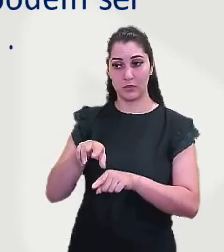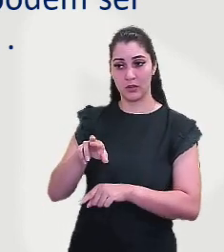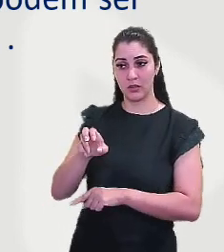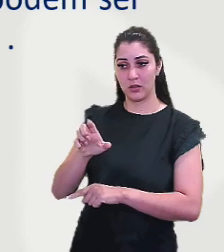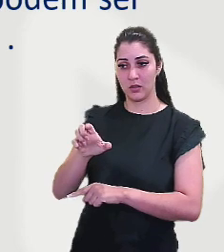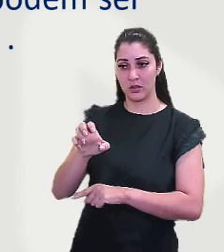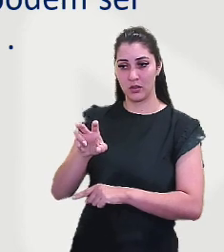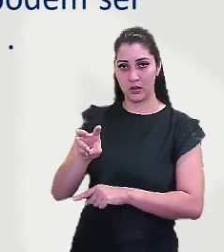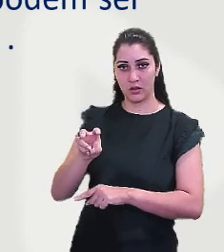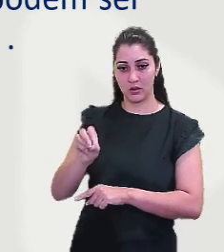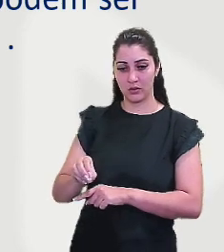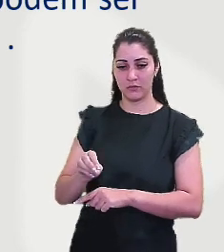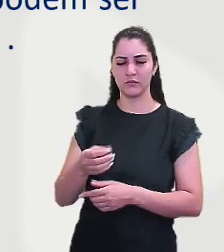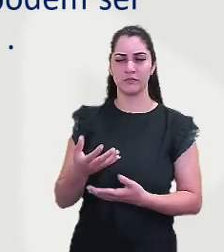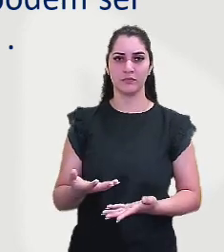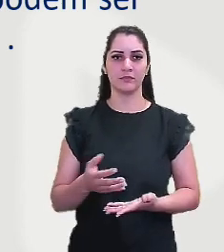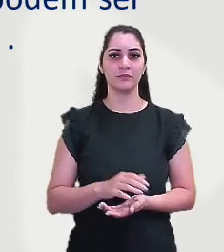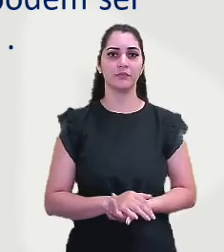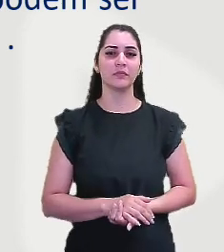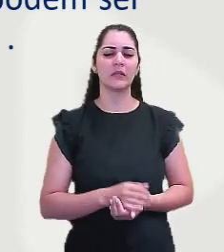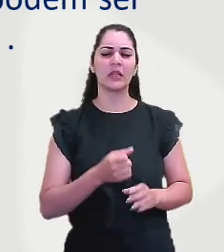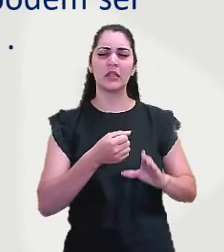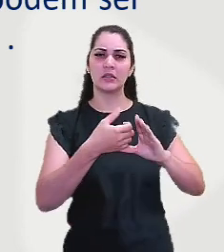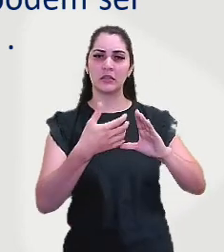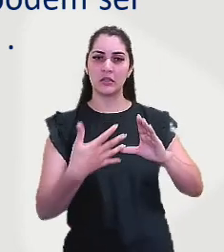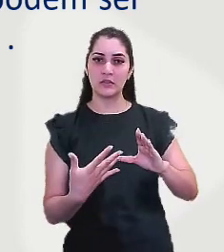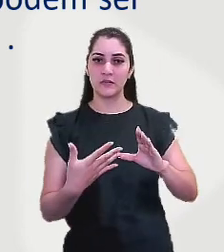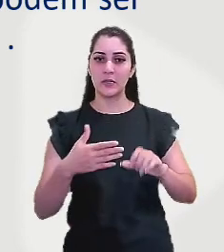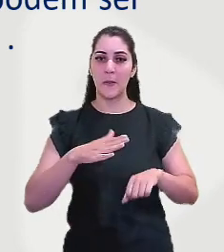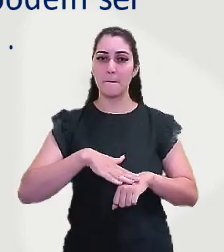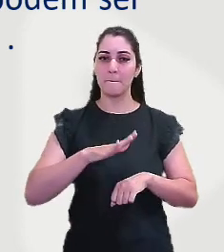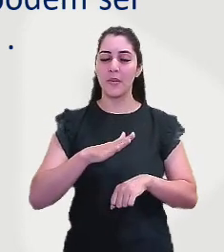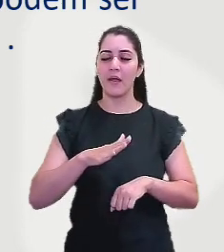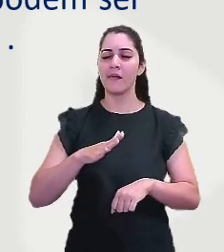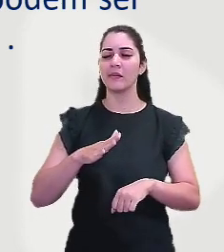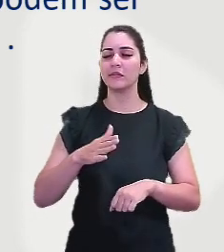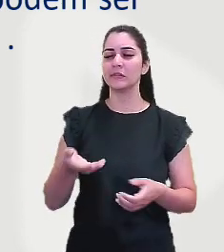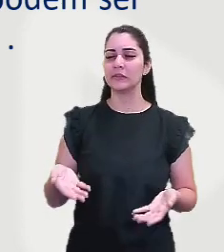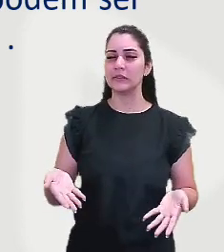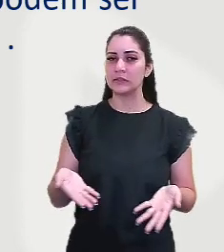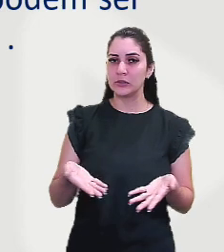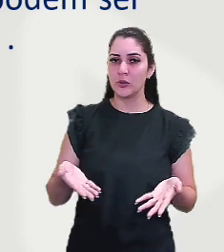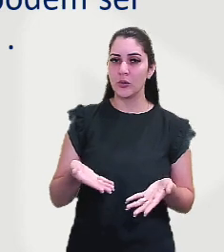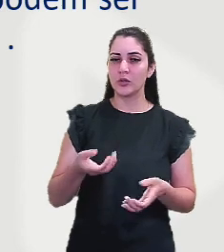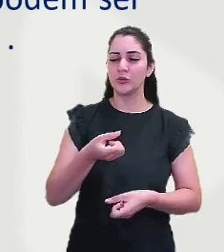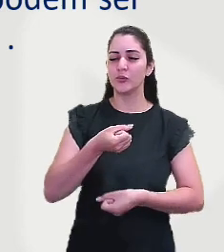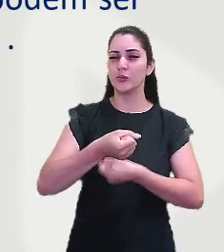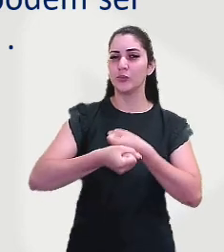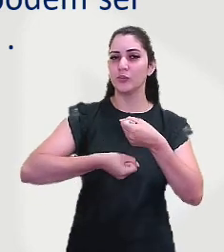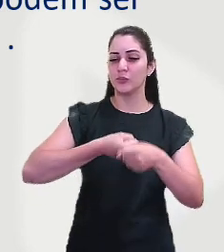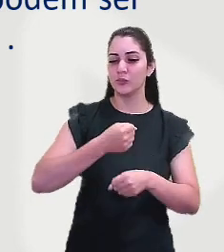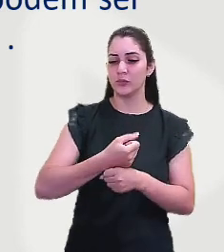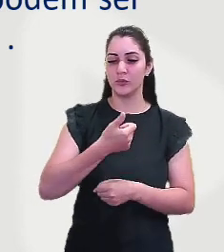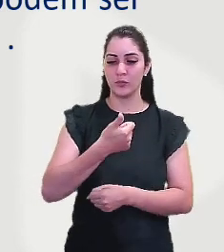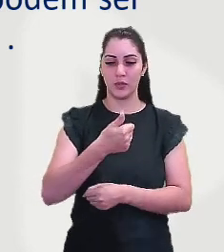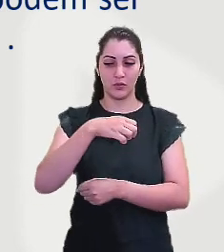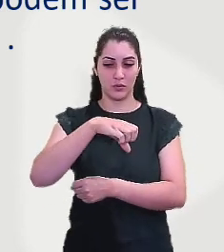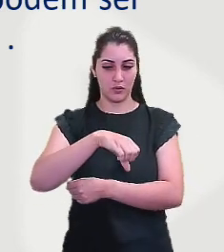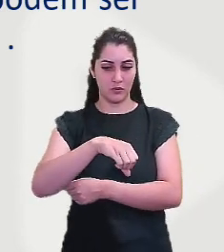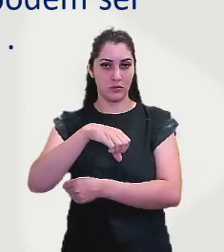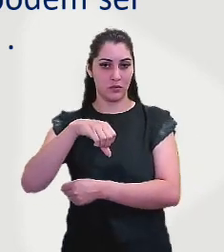falando do relevo. E uma das classificações mais atuais é do ano de 1995, de autoria do